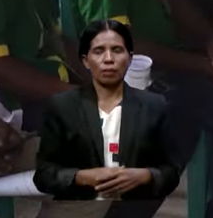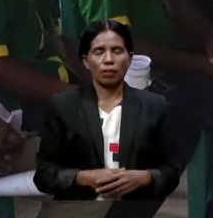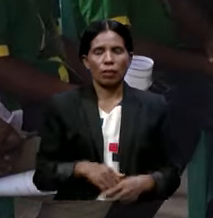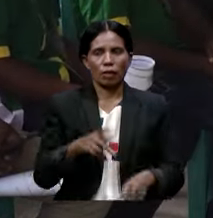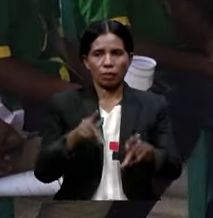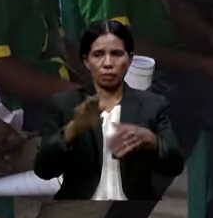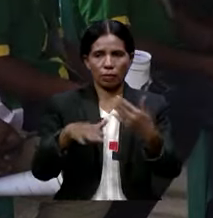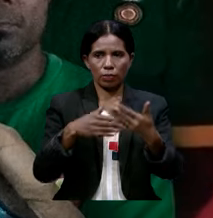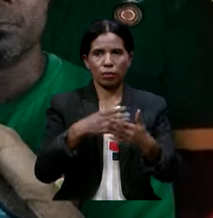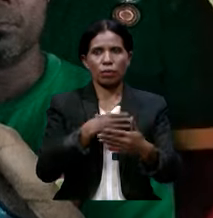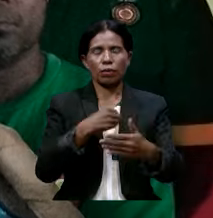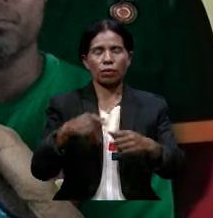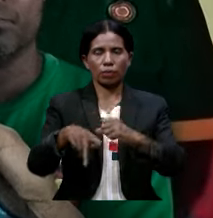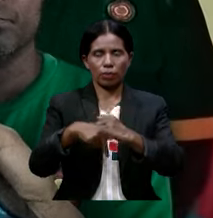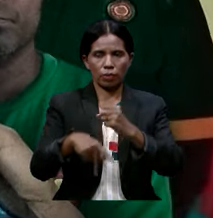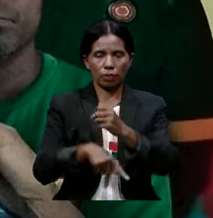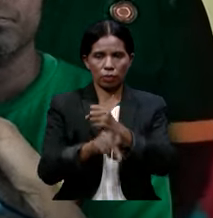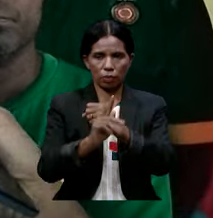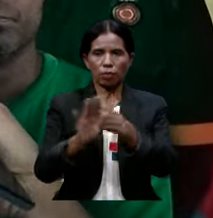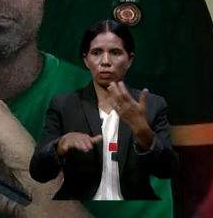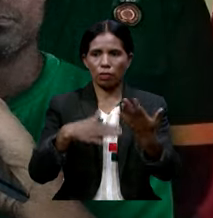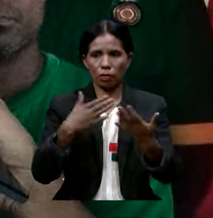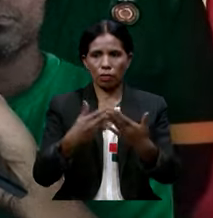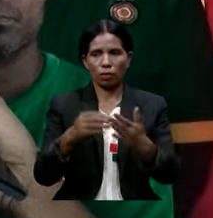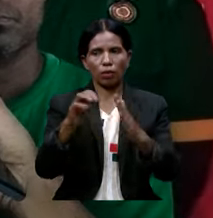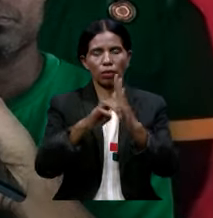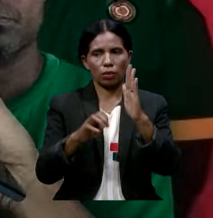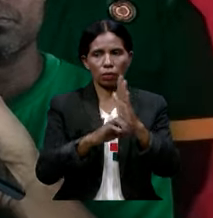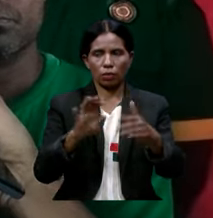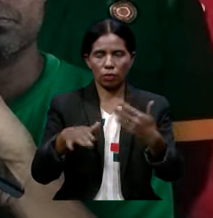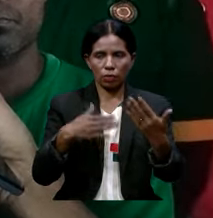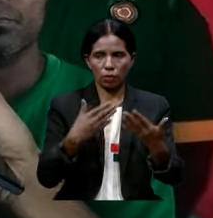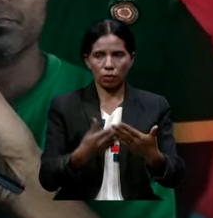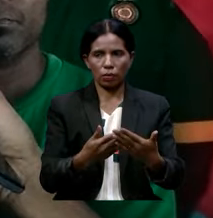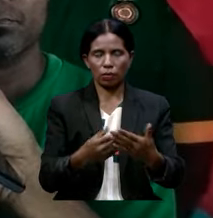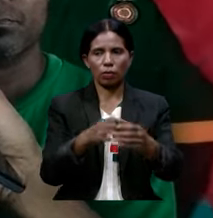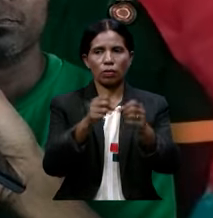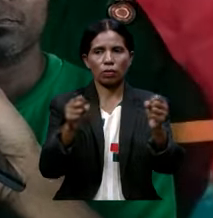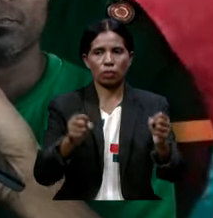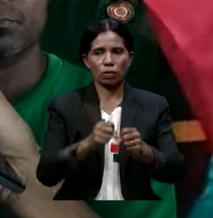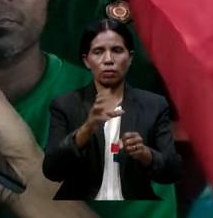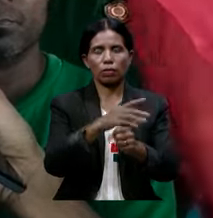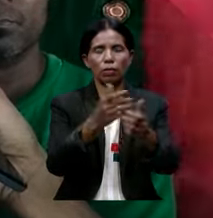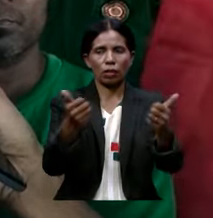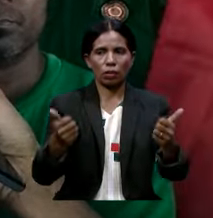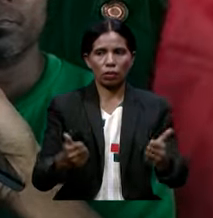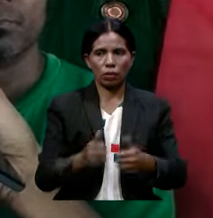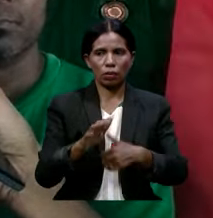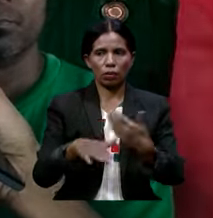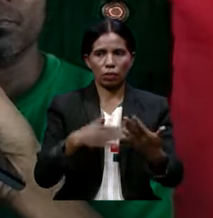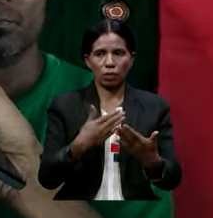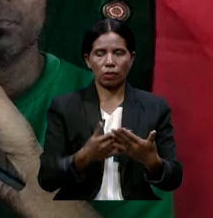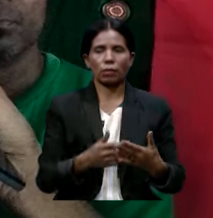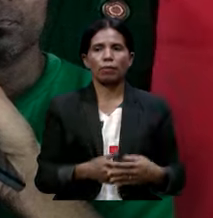militantes, Sira toma no estrutura posto, suco no aldeia, Sira Hotu,